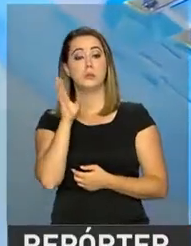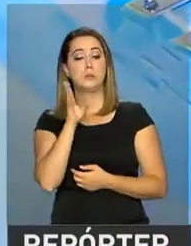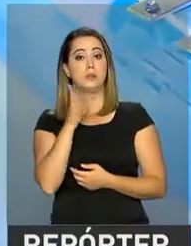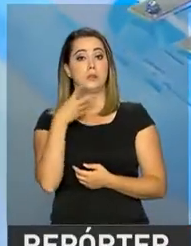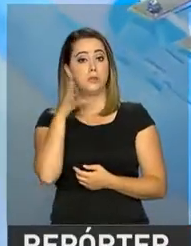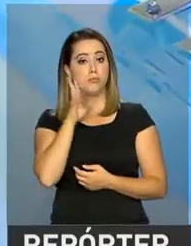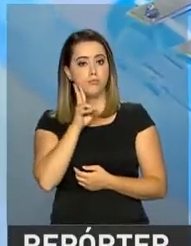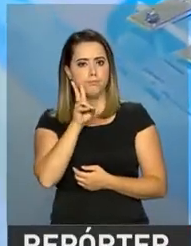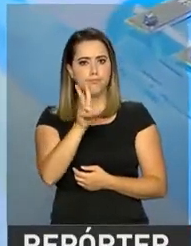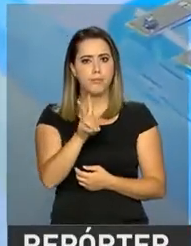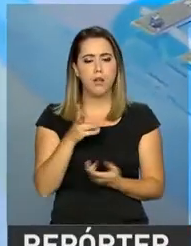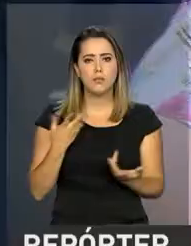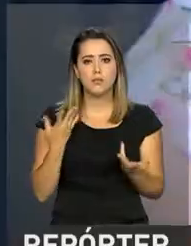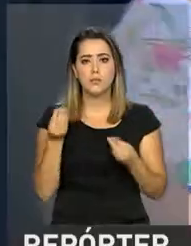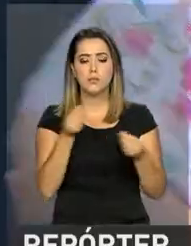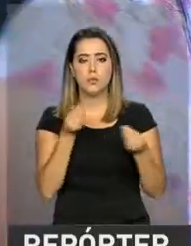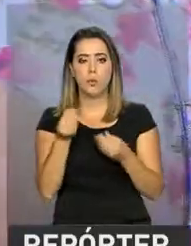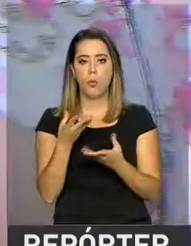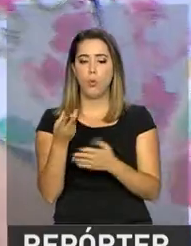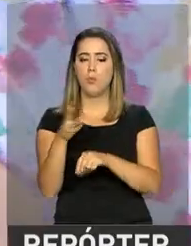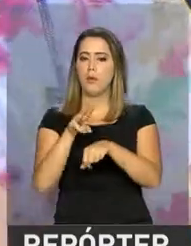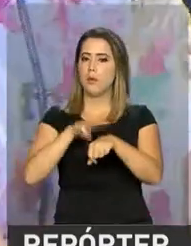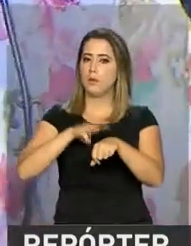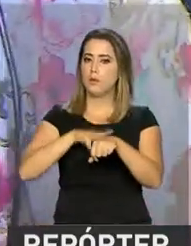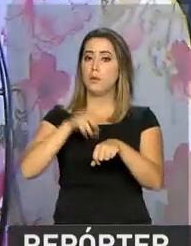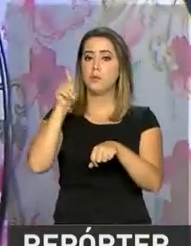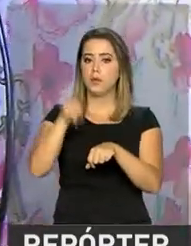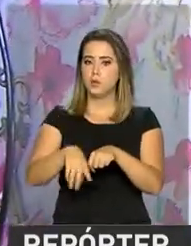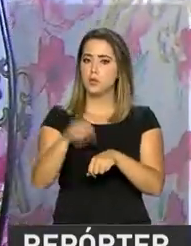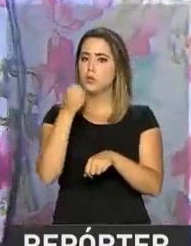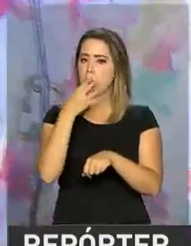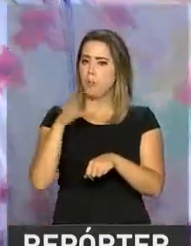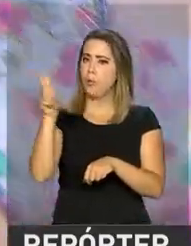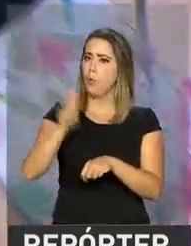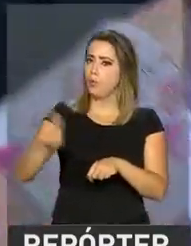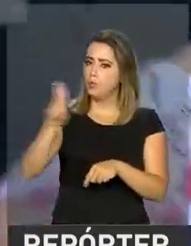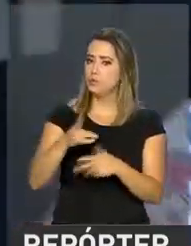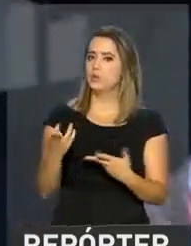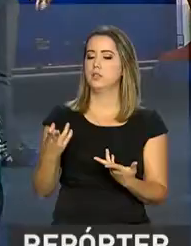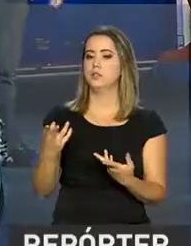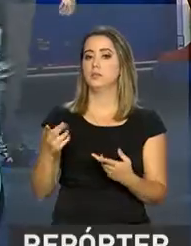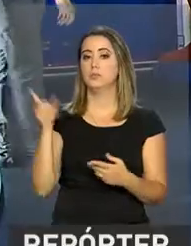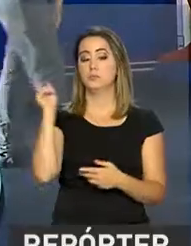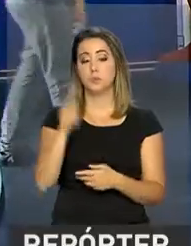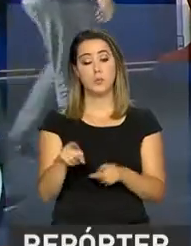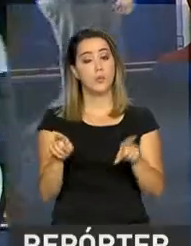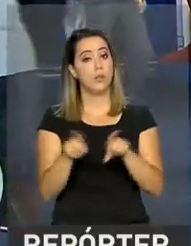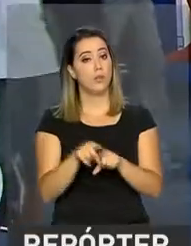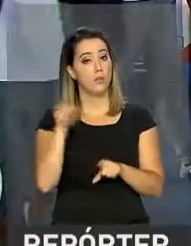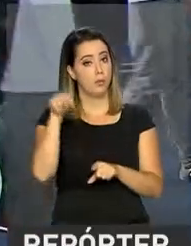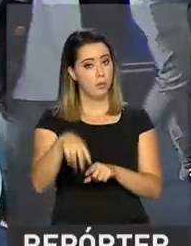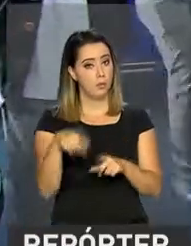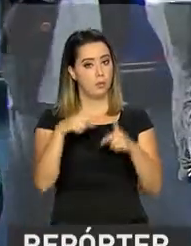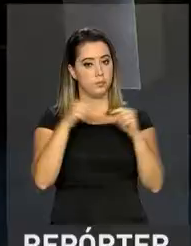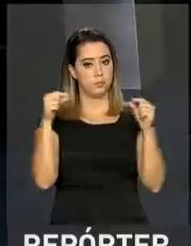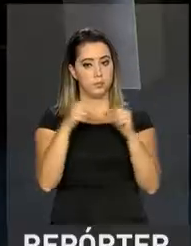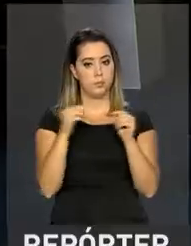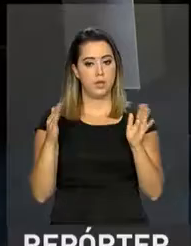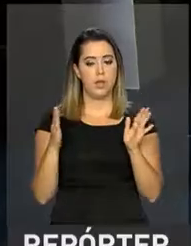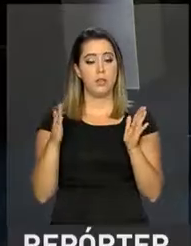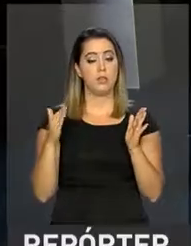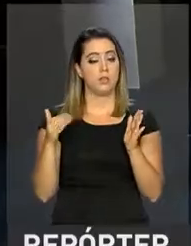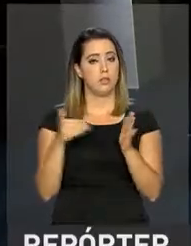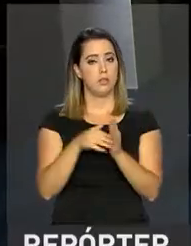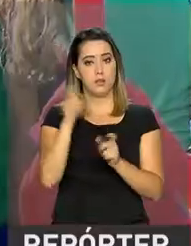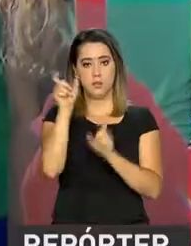público e mostrar que a matemática é tão útil quanto prazerosa. Para isto, nessa exposição em Brasília, até os